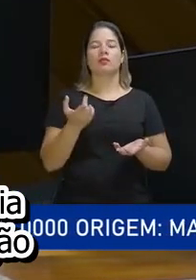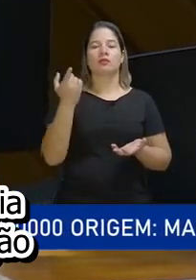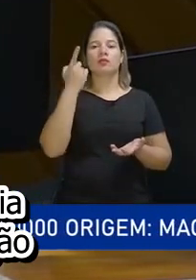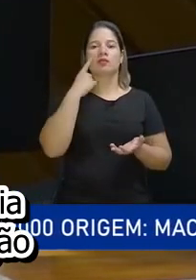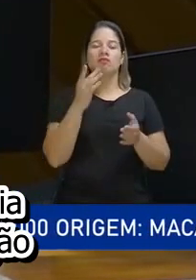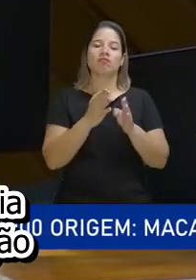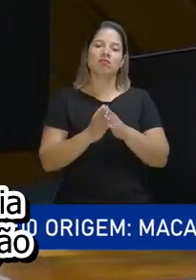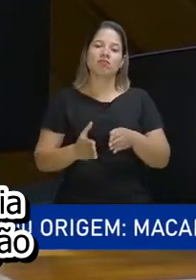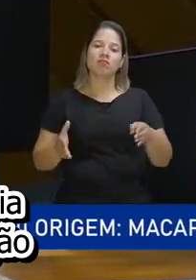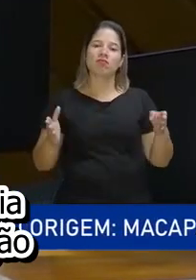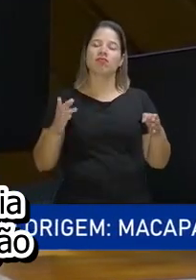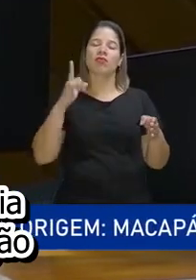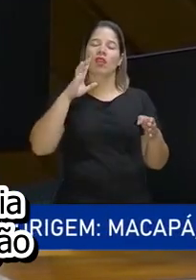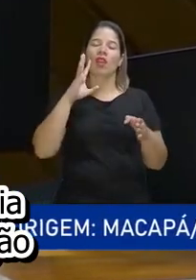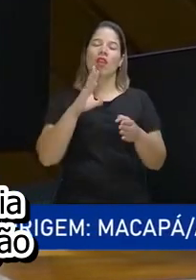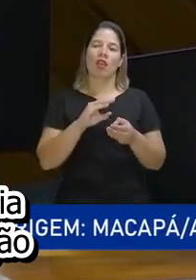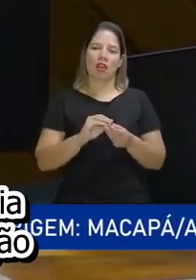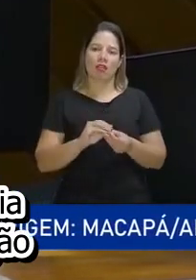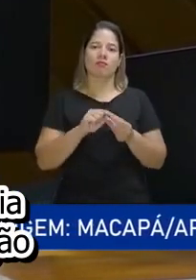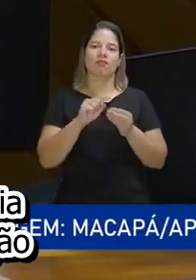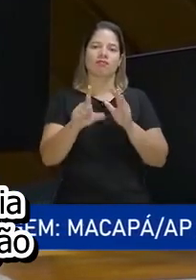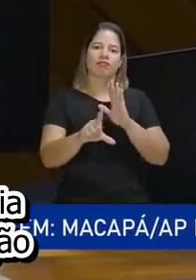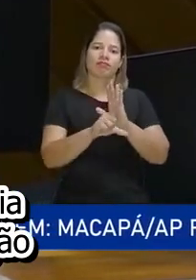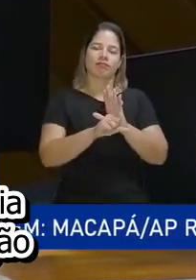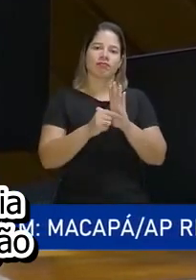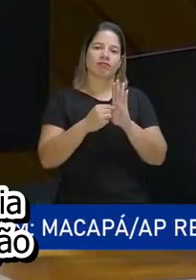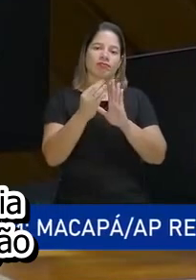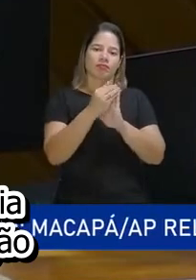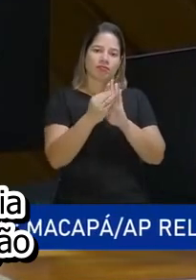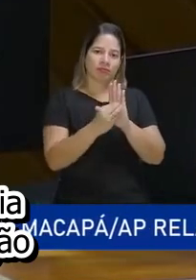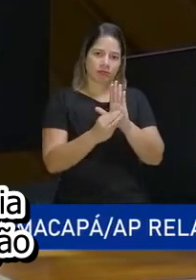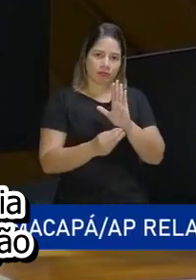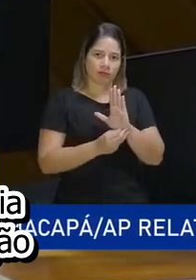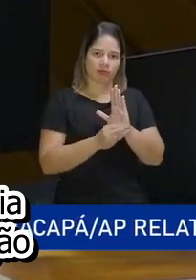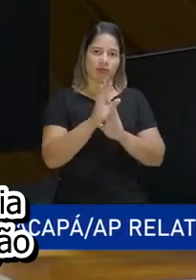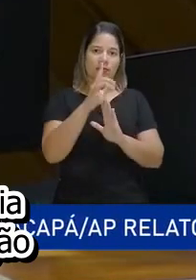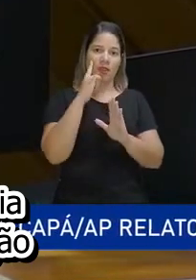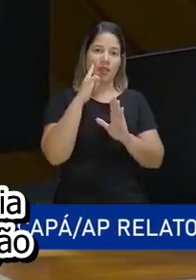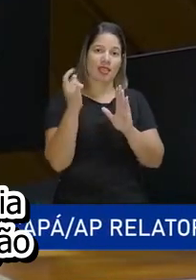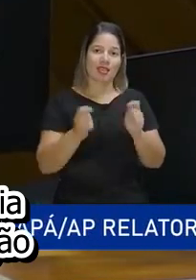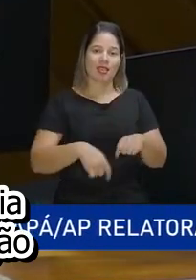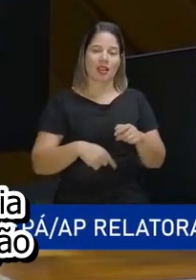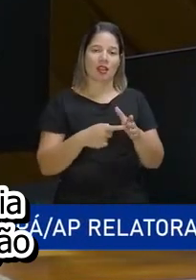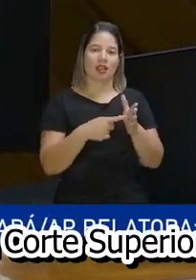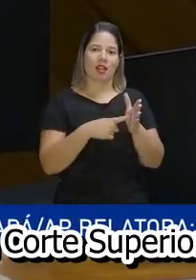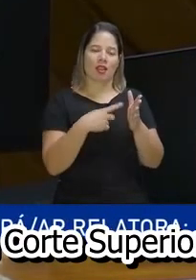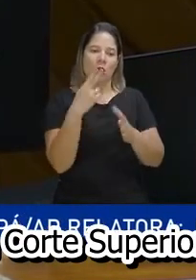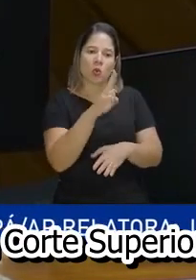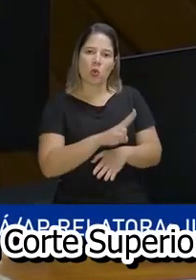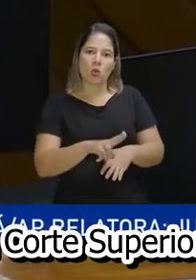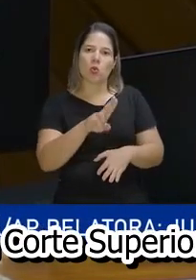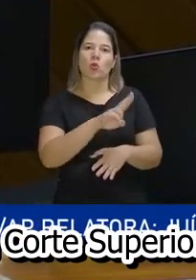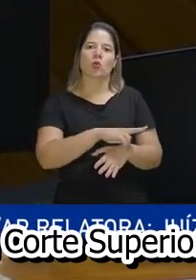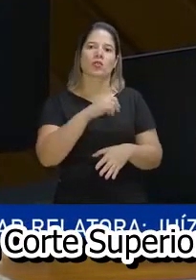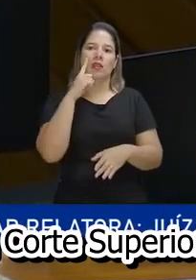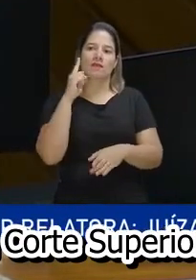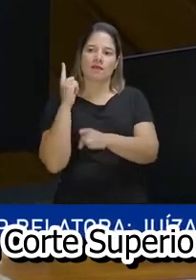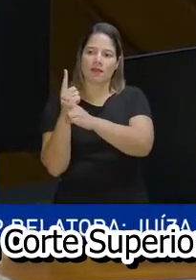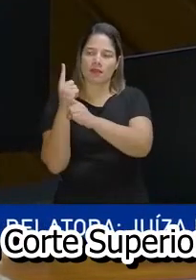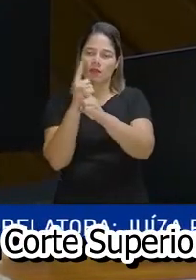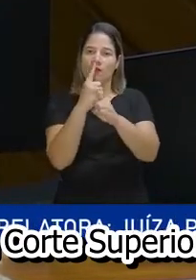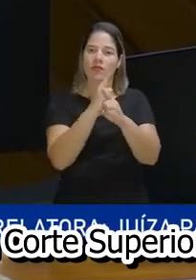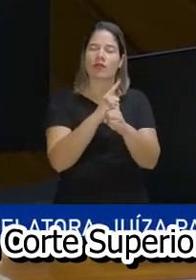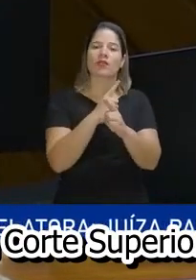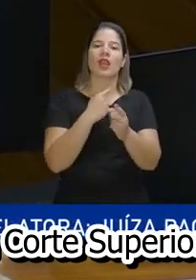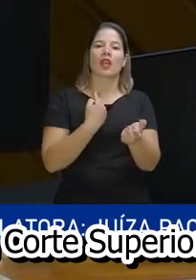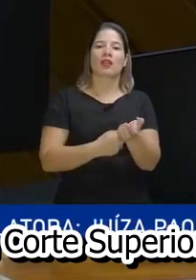julgada, estabeleceu-se a previsão legal da ação rescisória eleitoral como um instrumento hábil para anulação de vícios constatados em